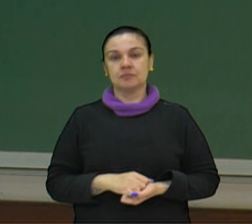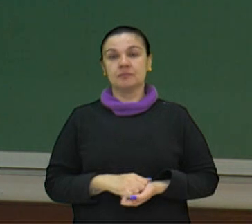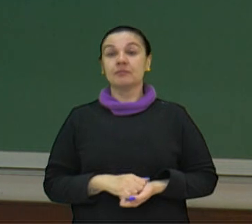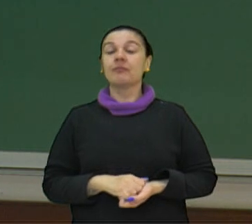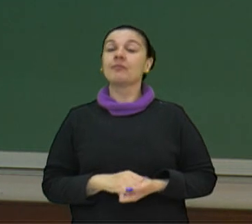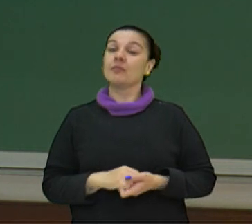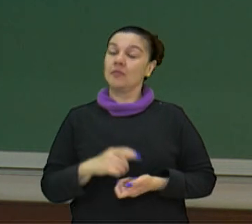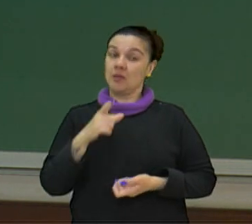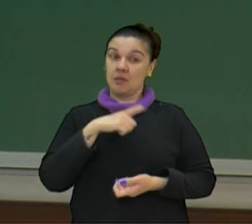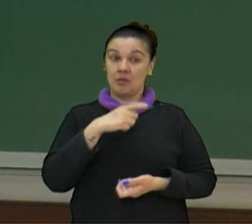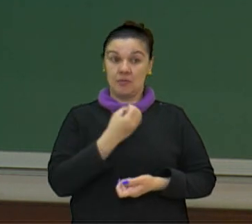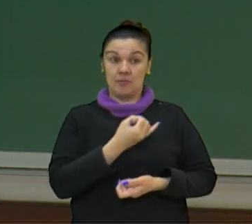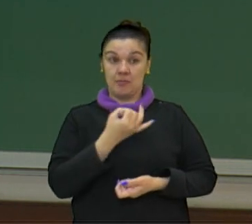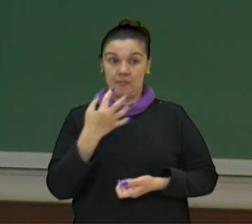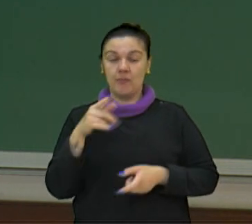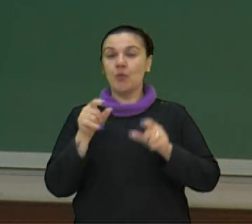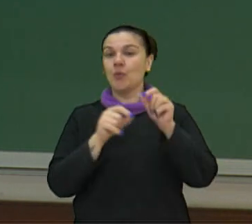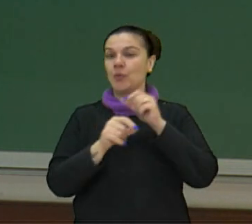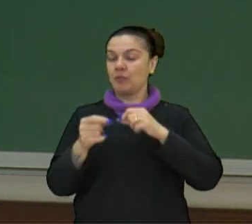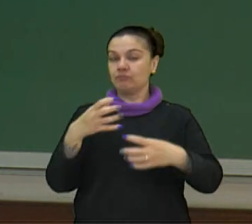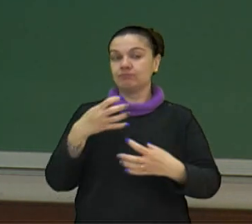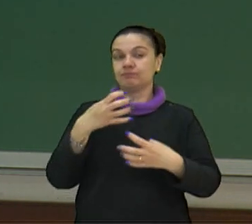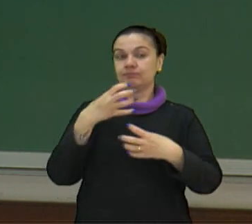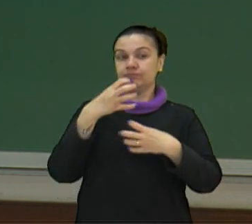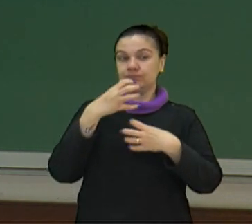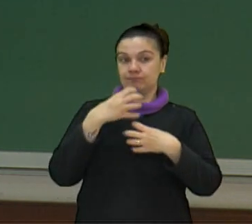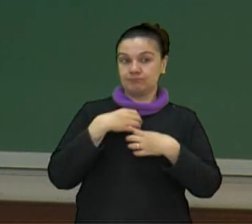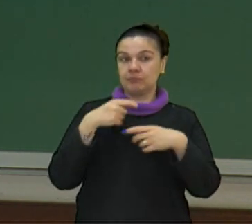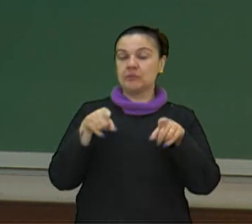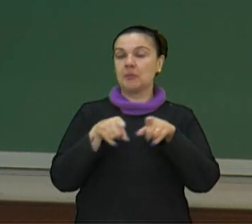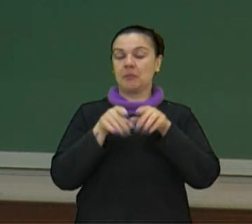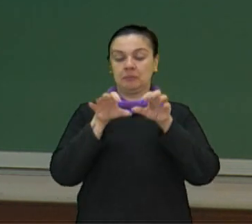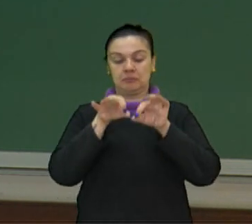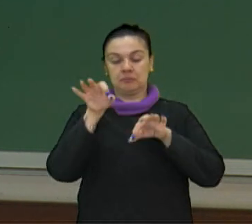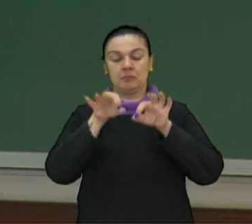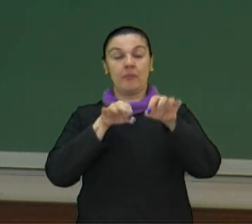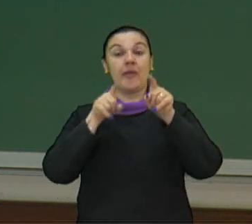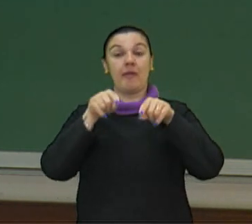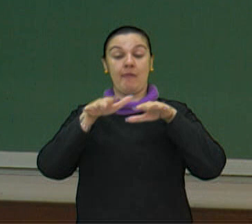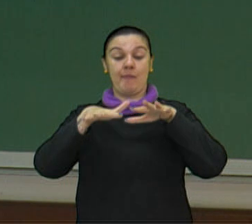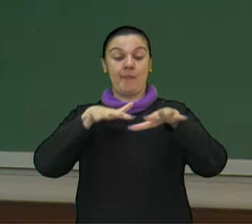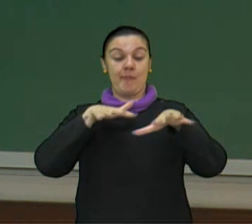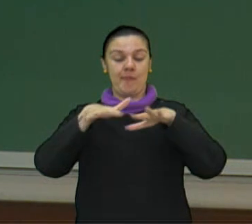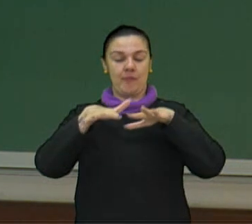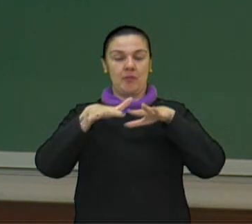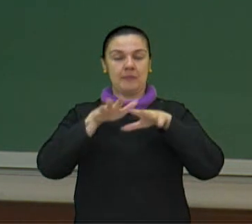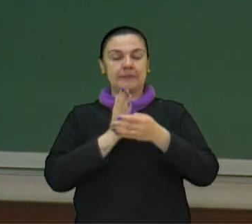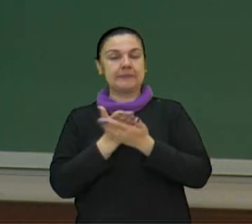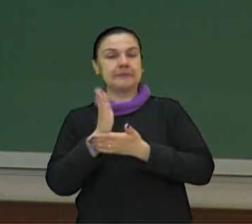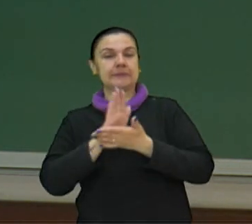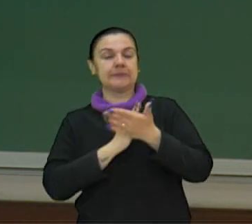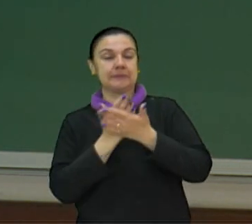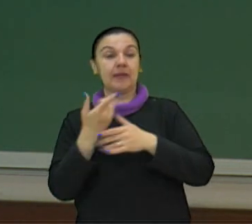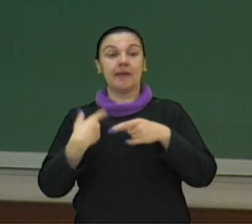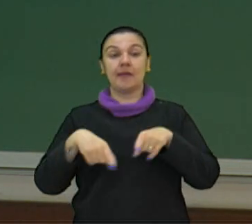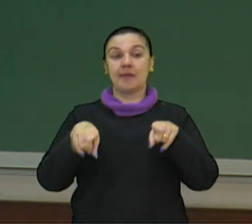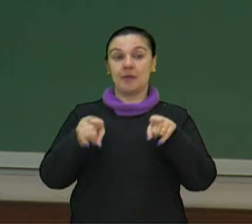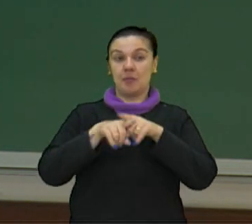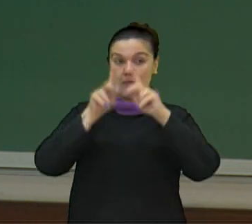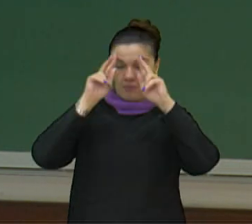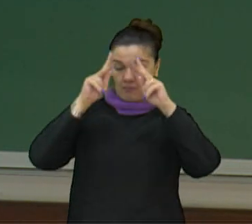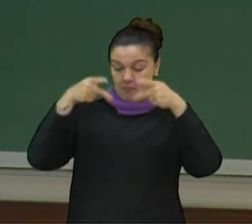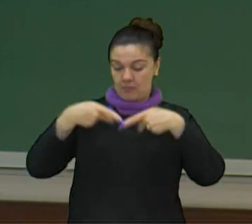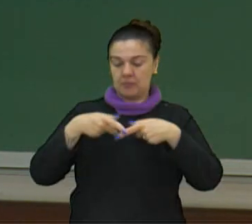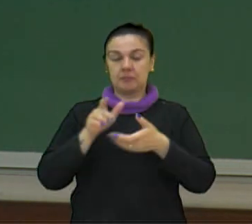E existem também os modos infinitos da extensão, que são movimento e quietude considerados em si